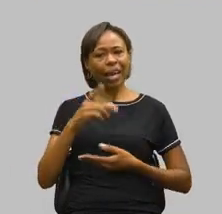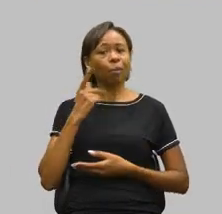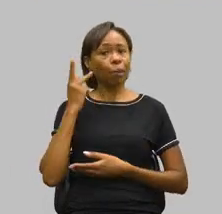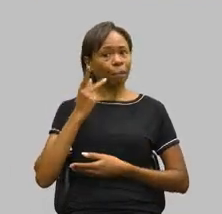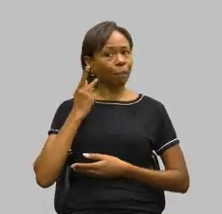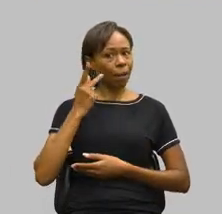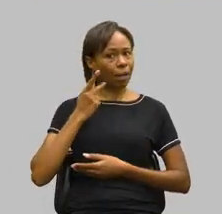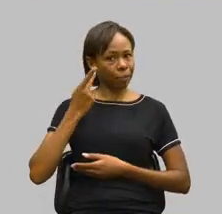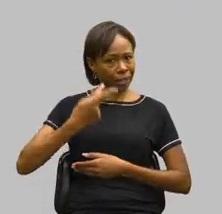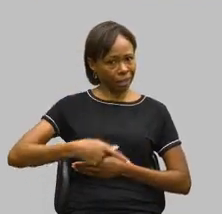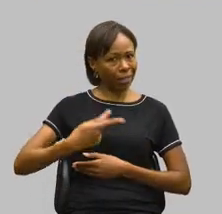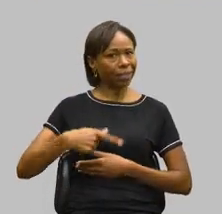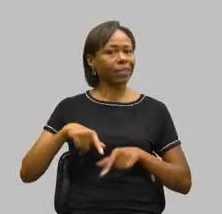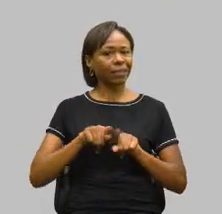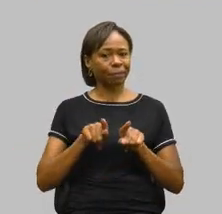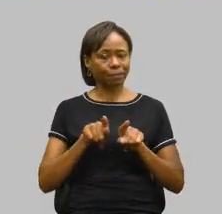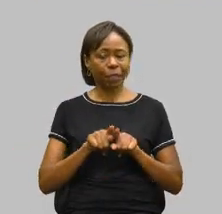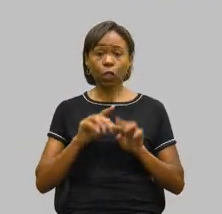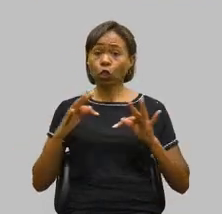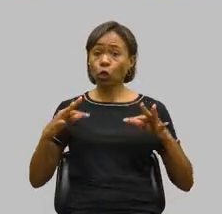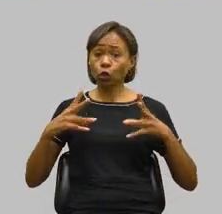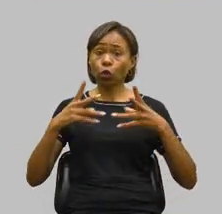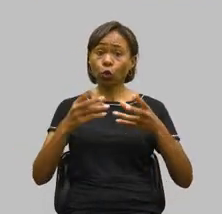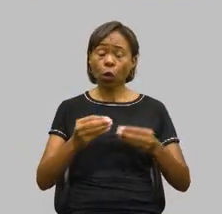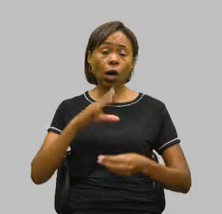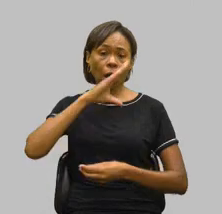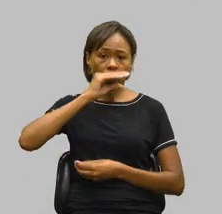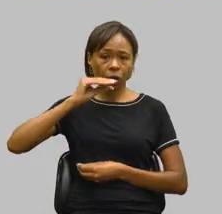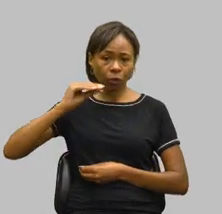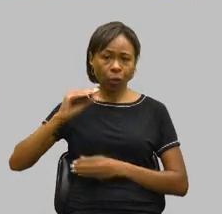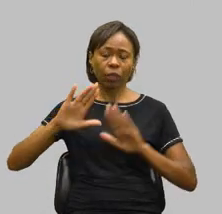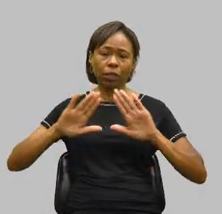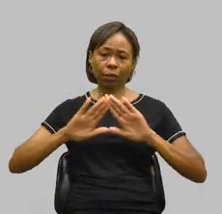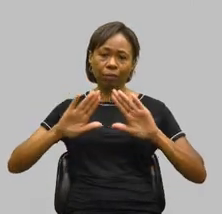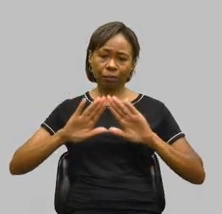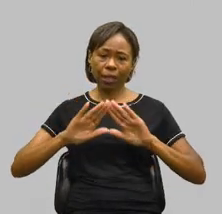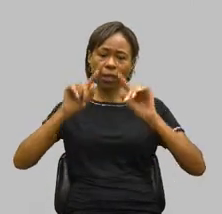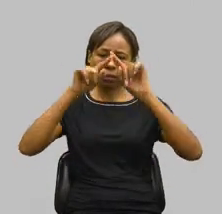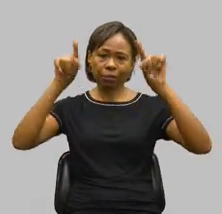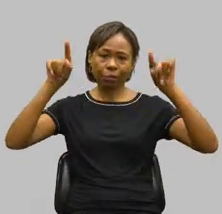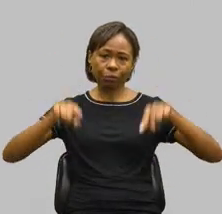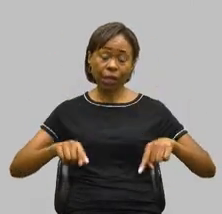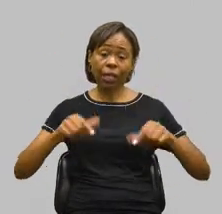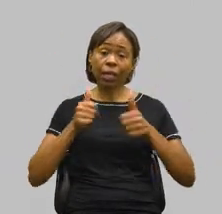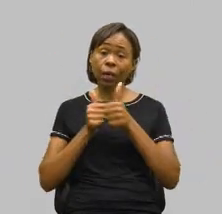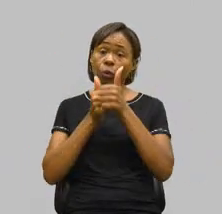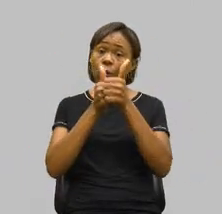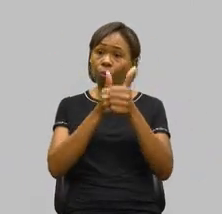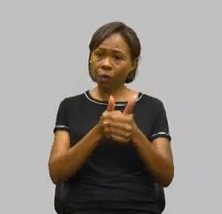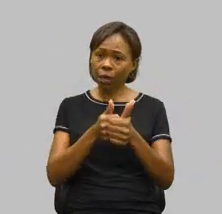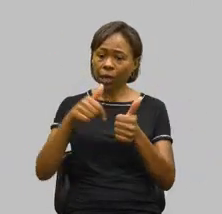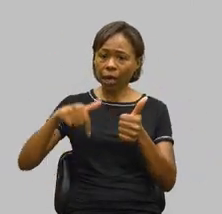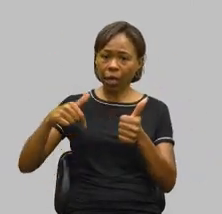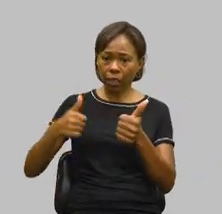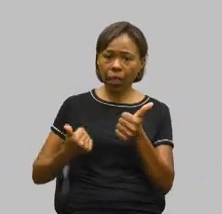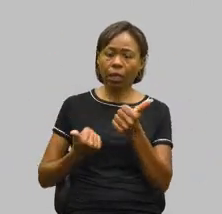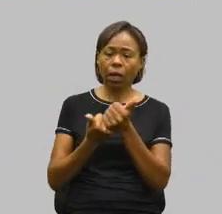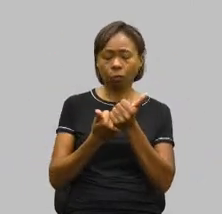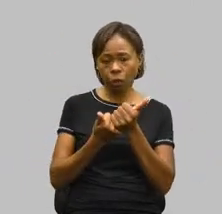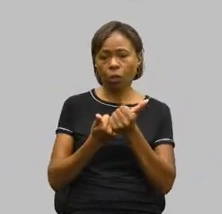também nesta casa cumprimentar todos os servidores dessa casa todos os servidores também que hoje acompanham aqui no Assembleia